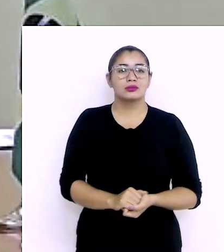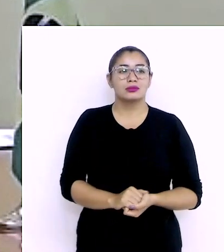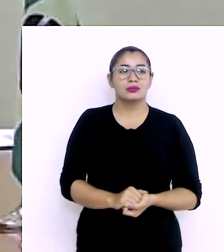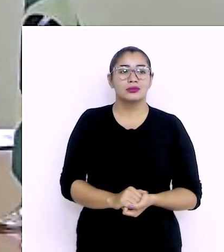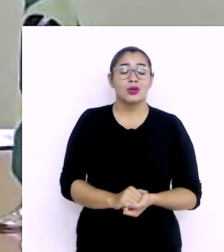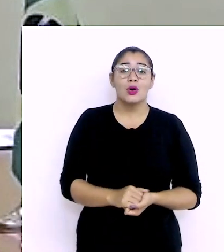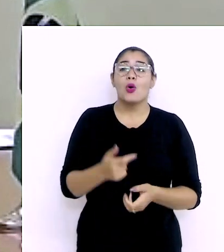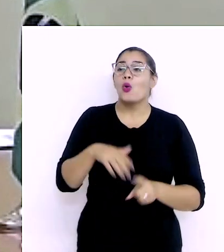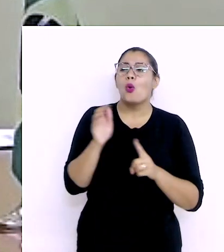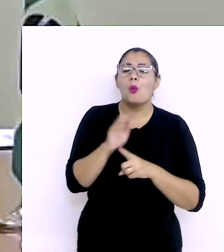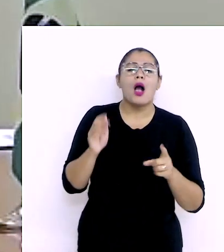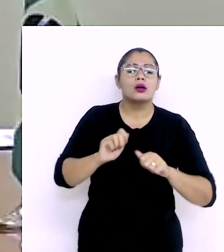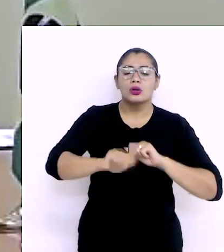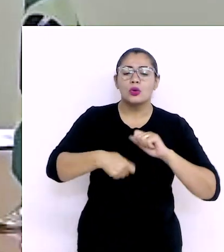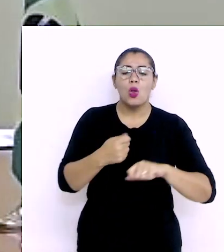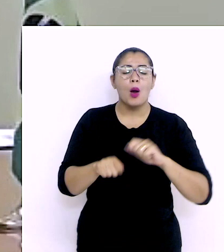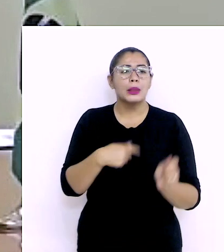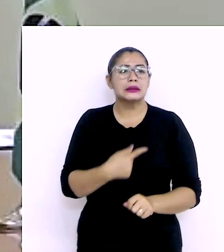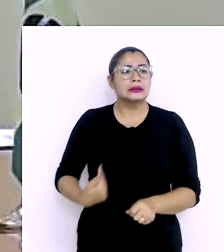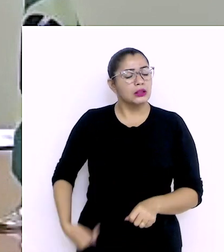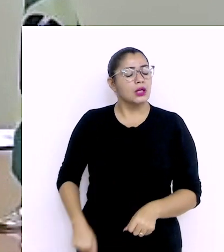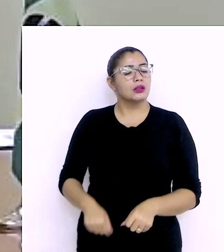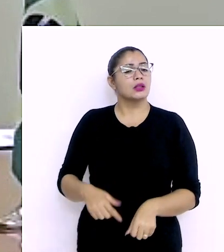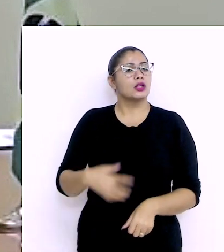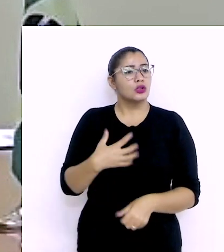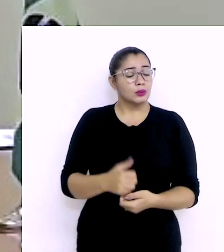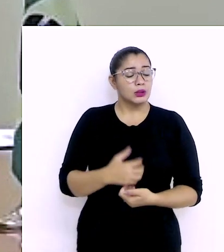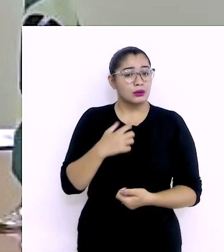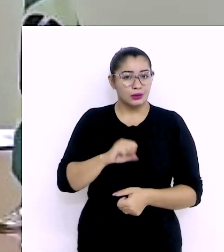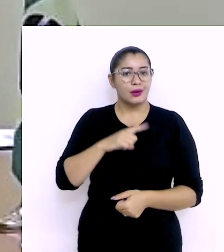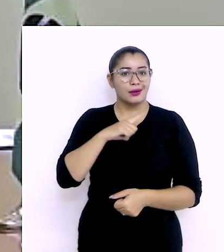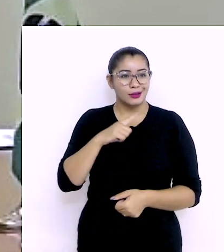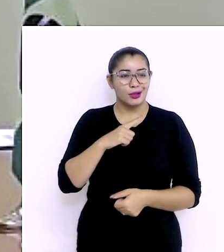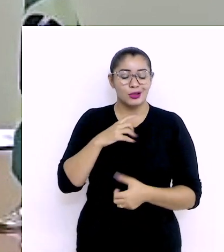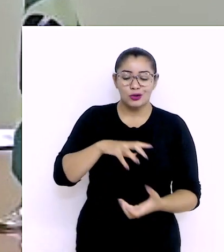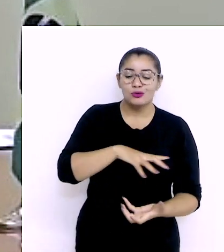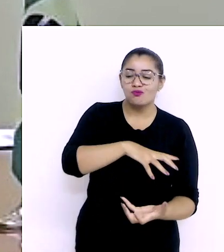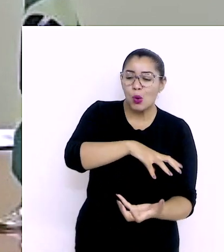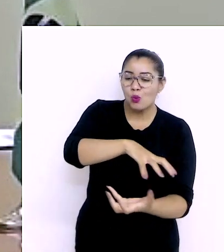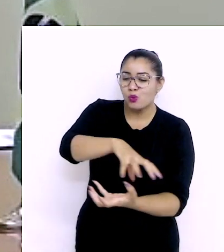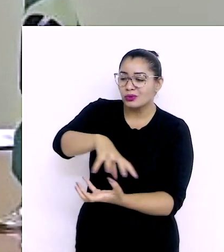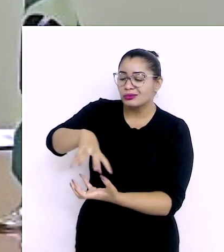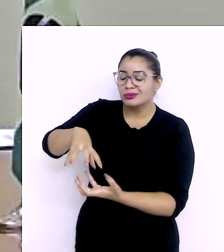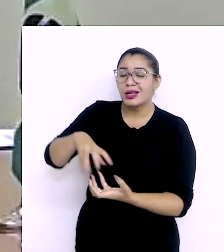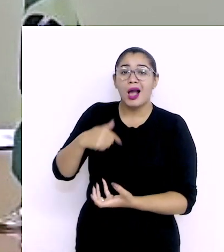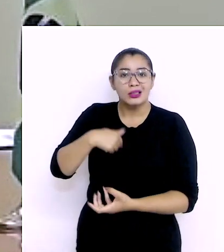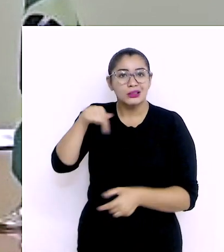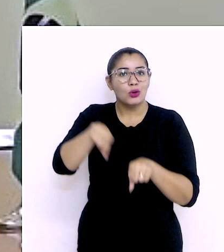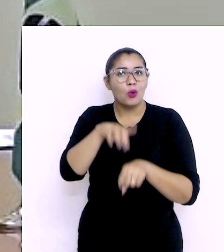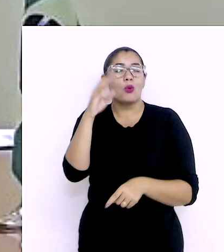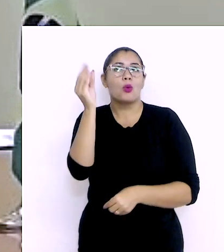O impacto econômico da China também se sente em todo o planeta. Assim como o